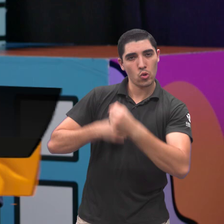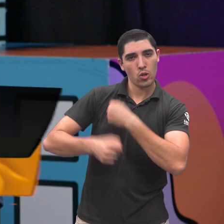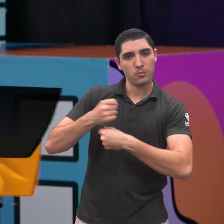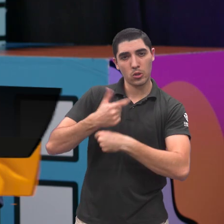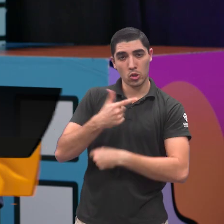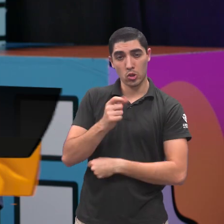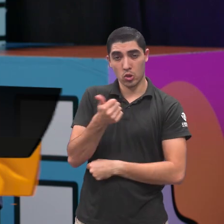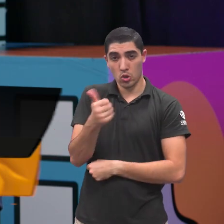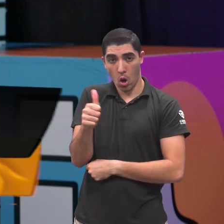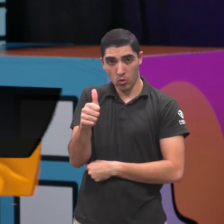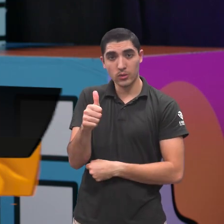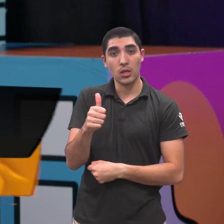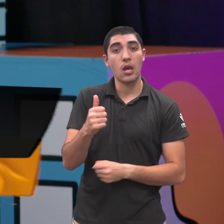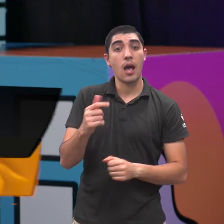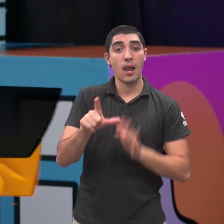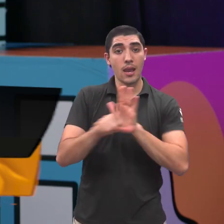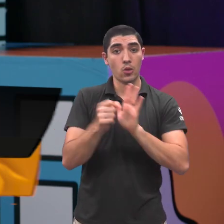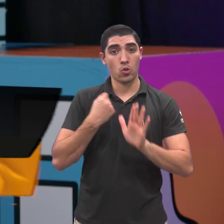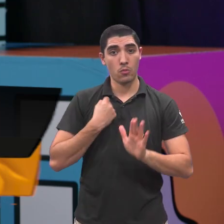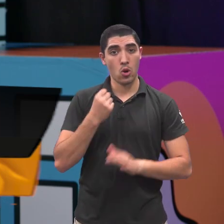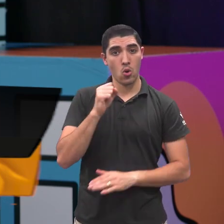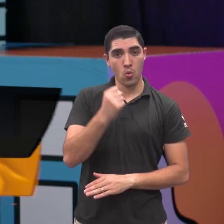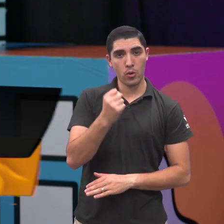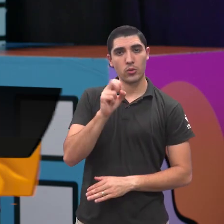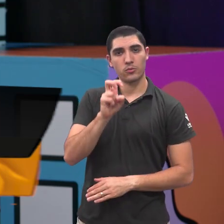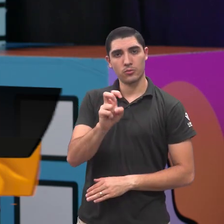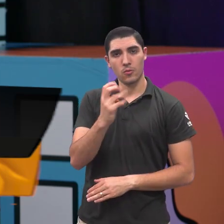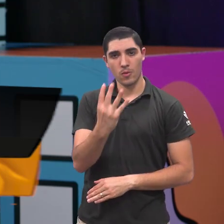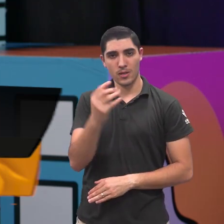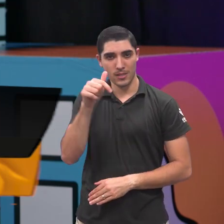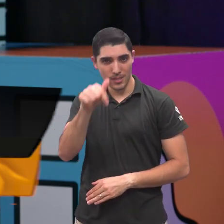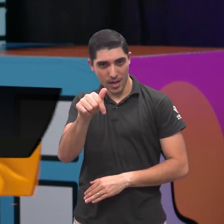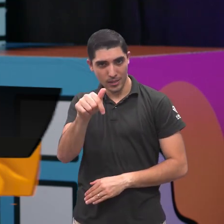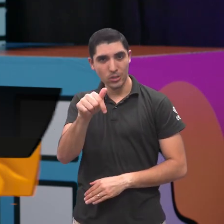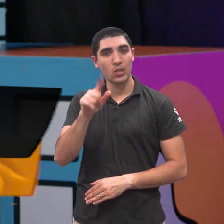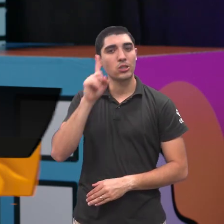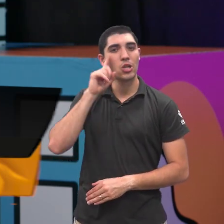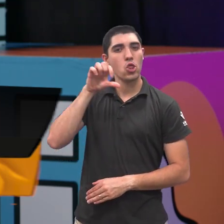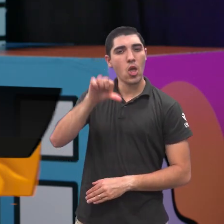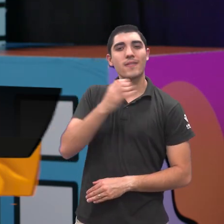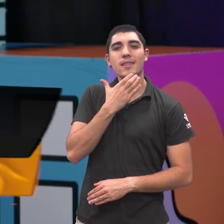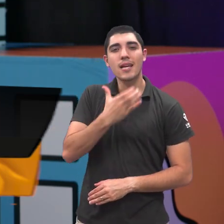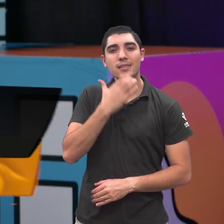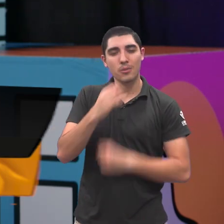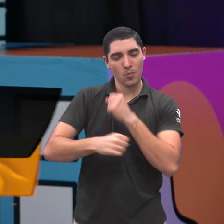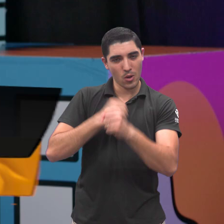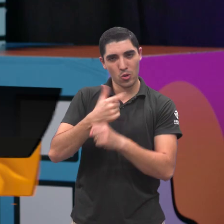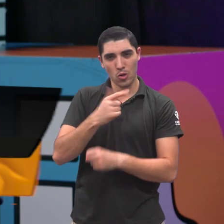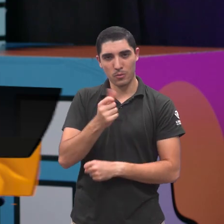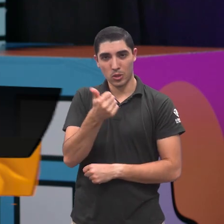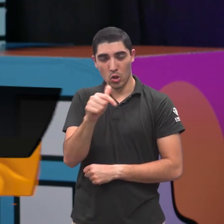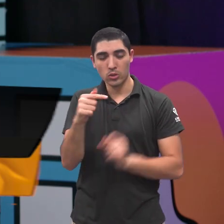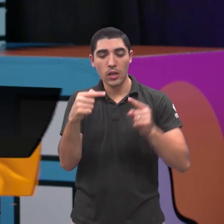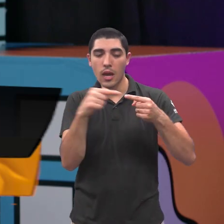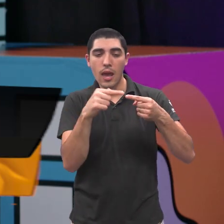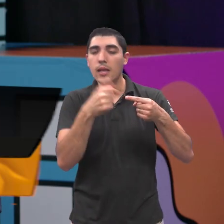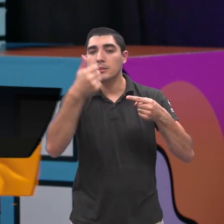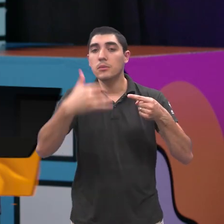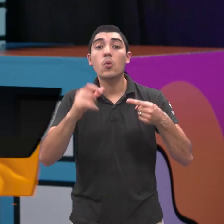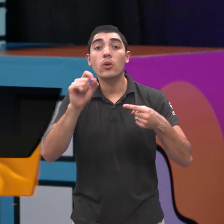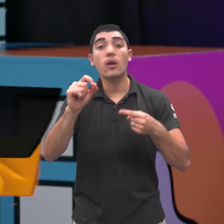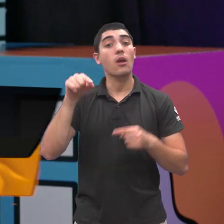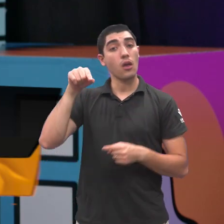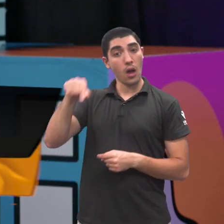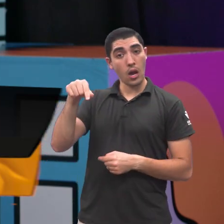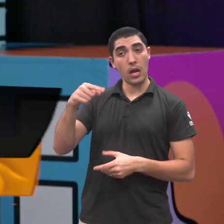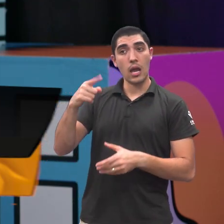número 8.547, de 9 de dezembro de 2011, tá? Cria, então, insere no calendário de